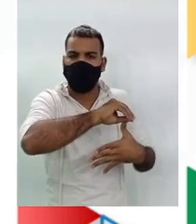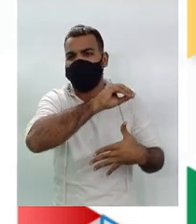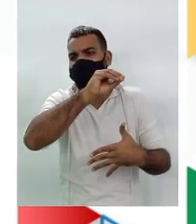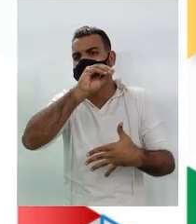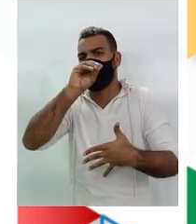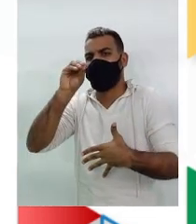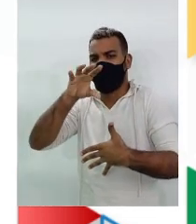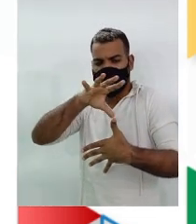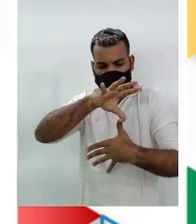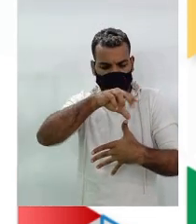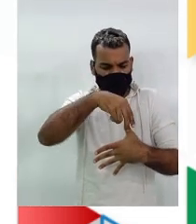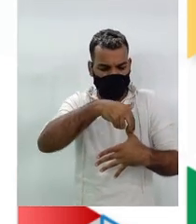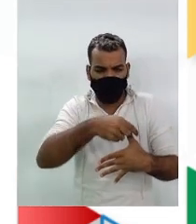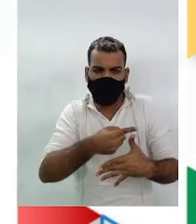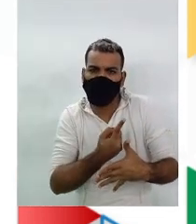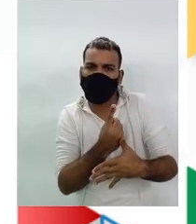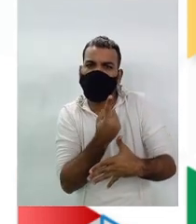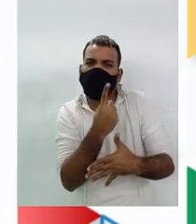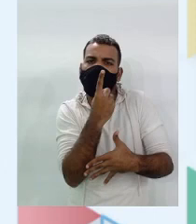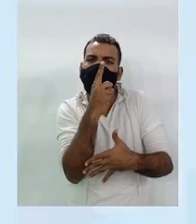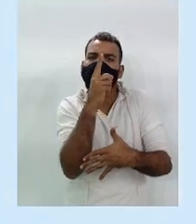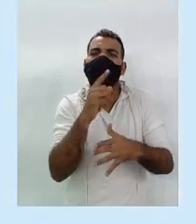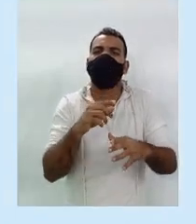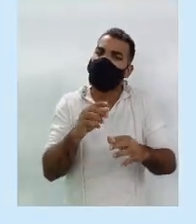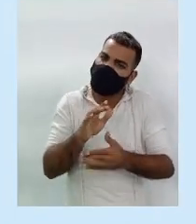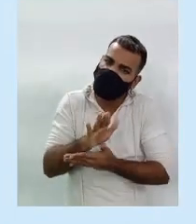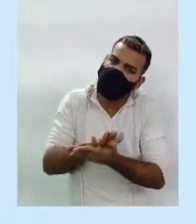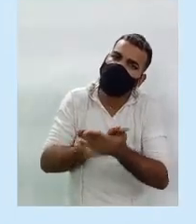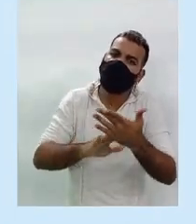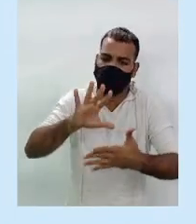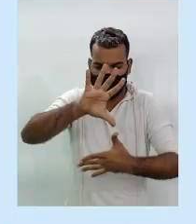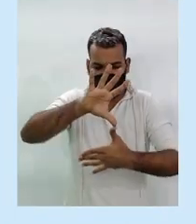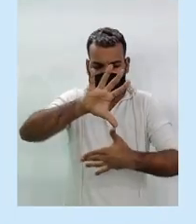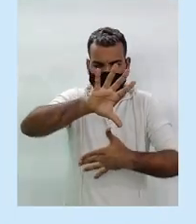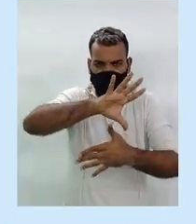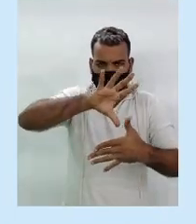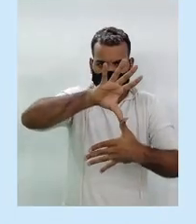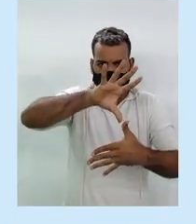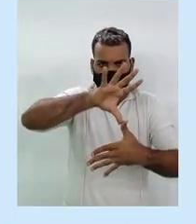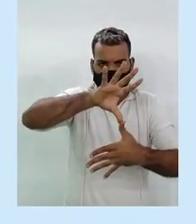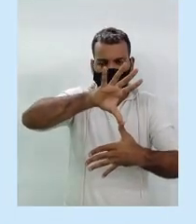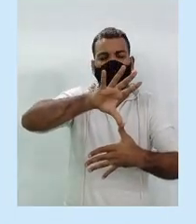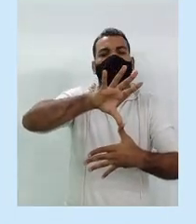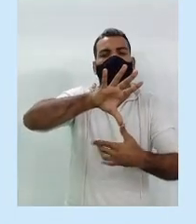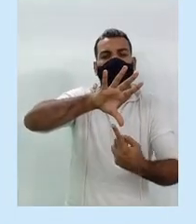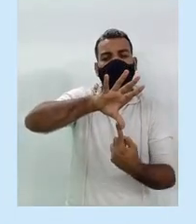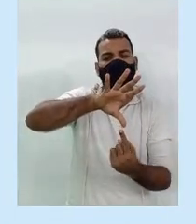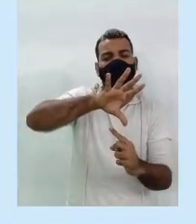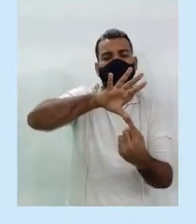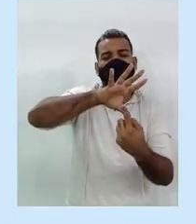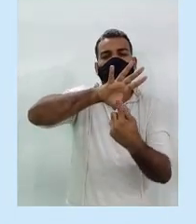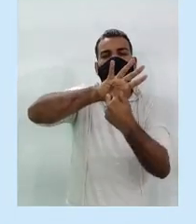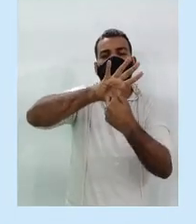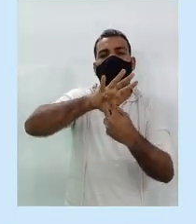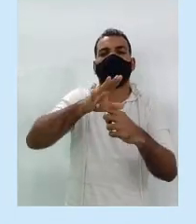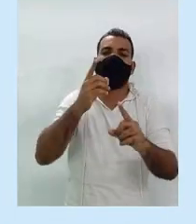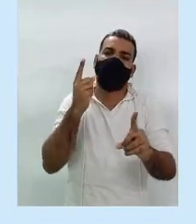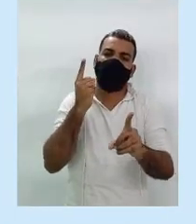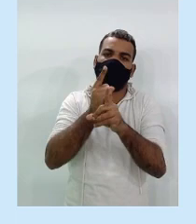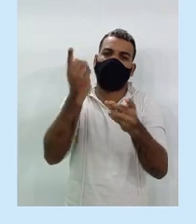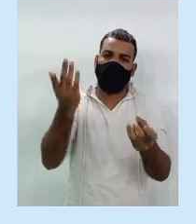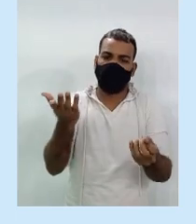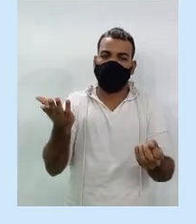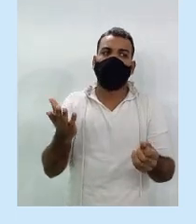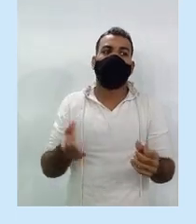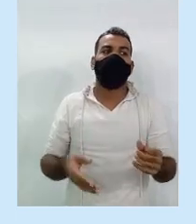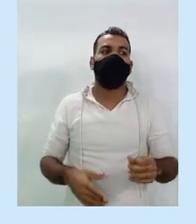seu pai. Veja só, ele sai caminhando. Aí veja que nós temos o título, nós temos o lead,